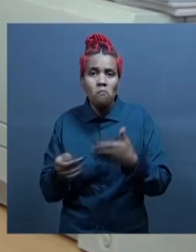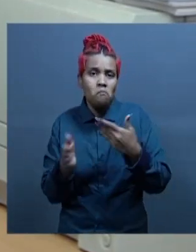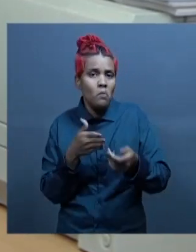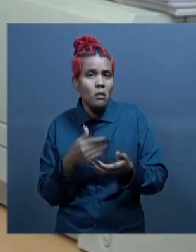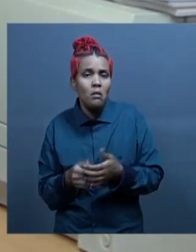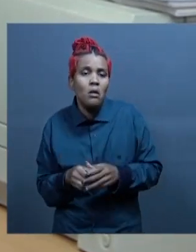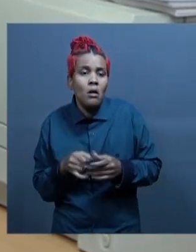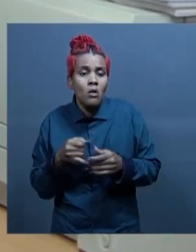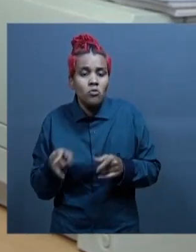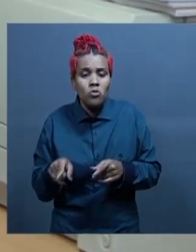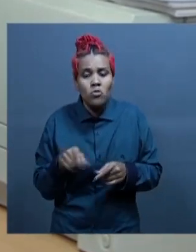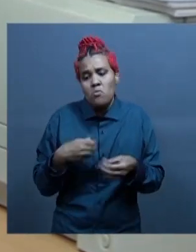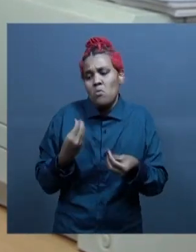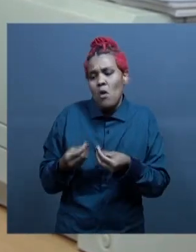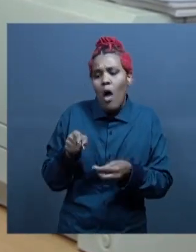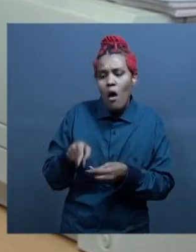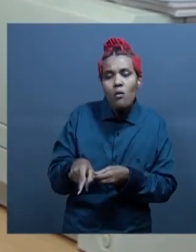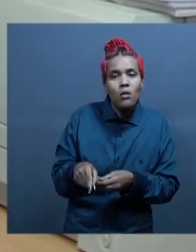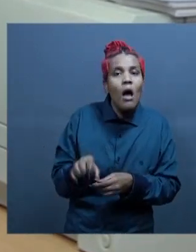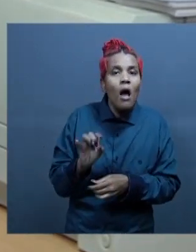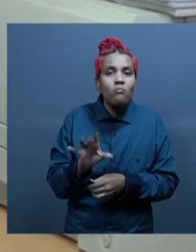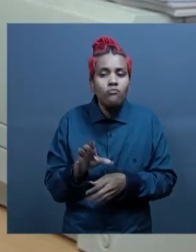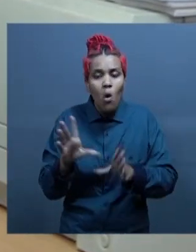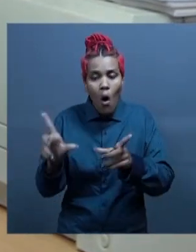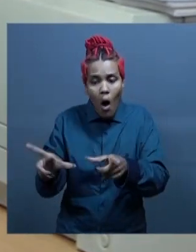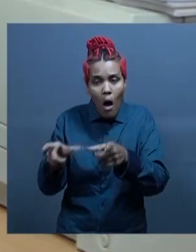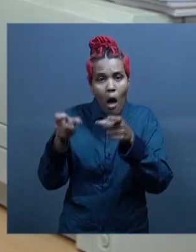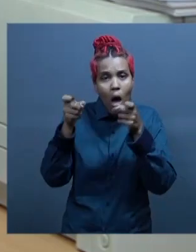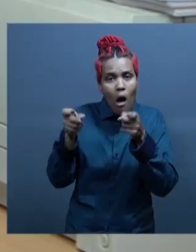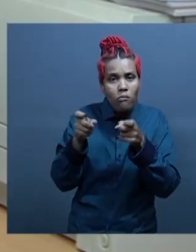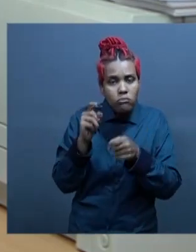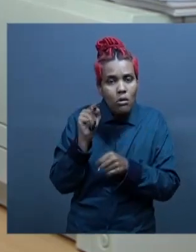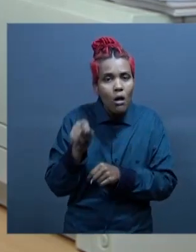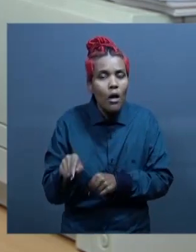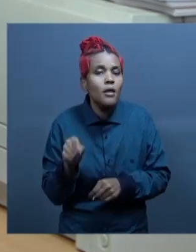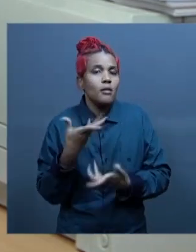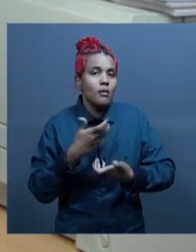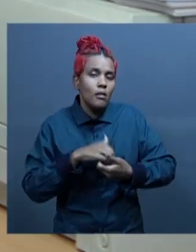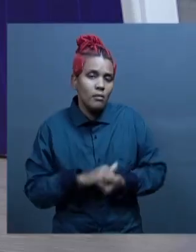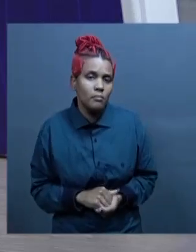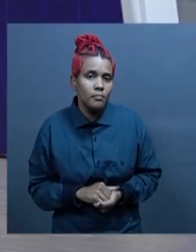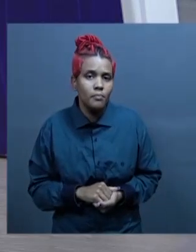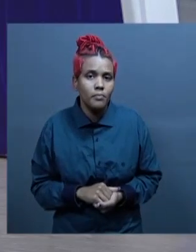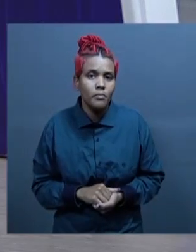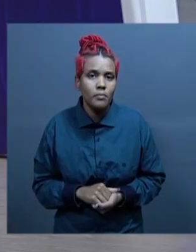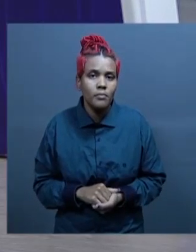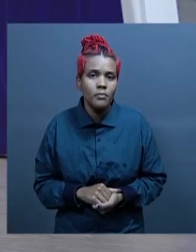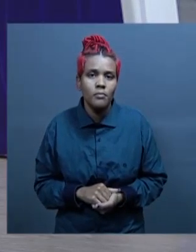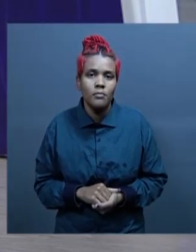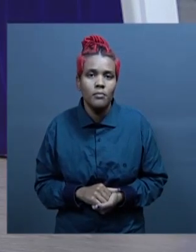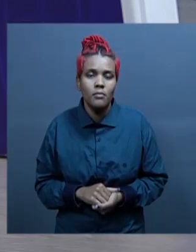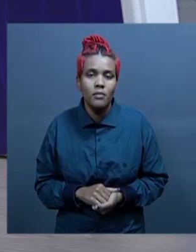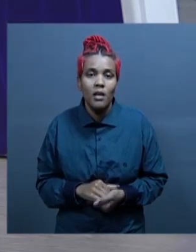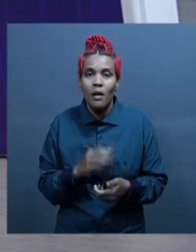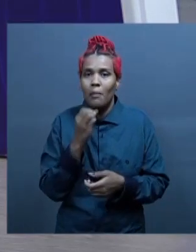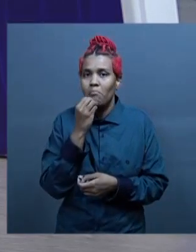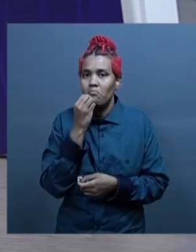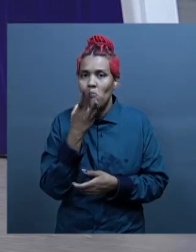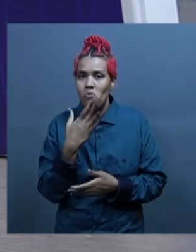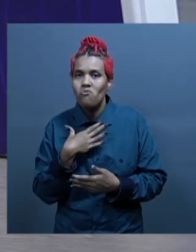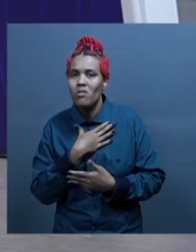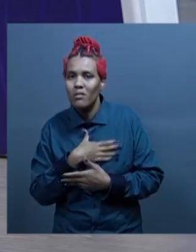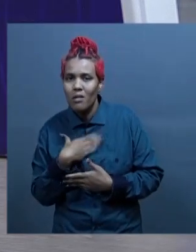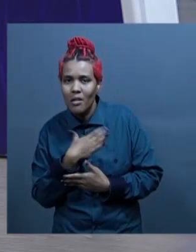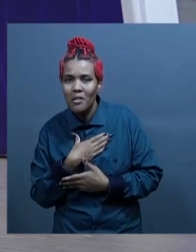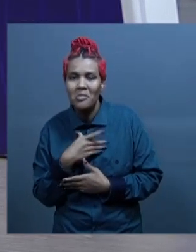consumidores a fim de atraí los para aquilo que as marcas querem dizer ou querem se comunicar bom então gostaria de ouvir